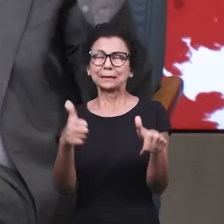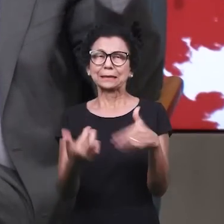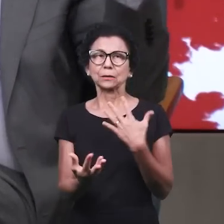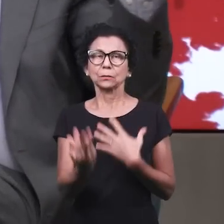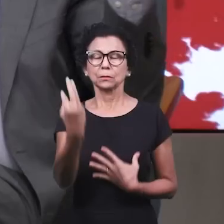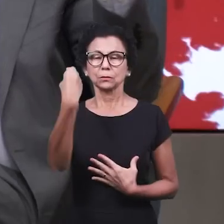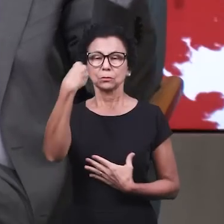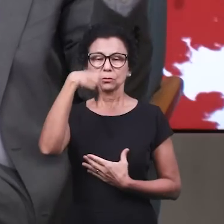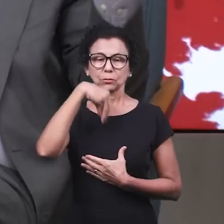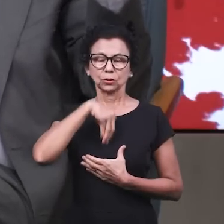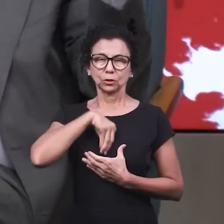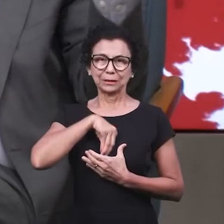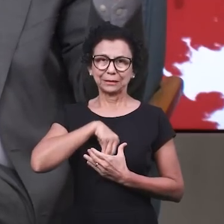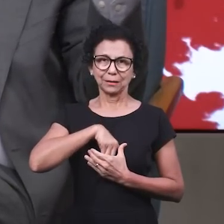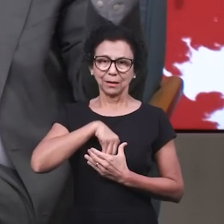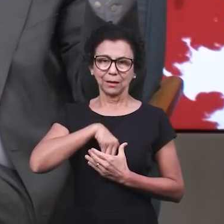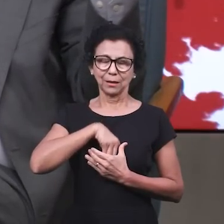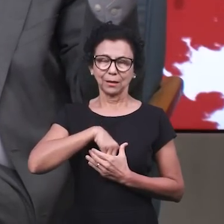mais